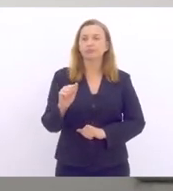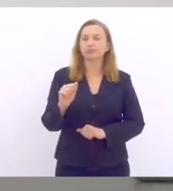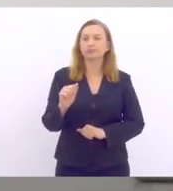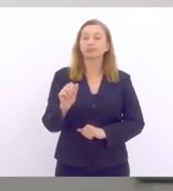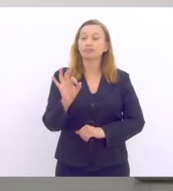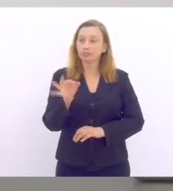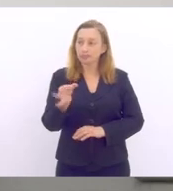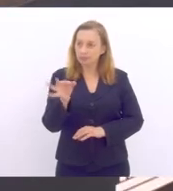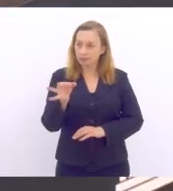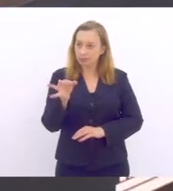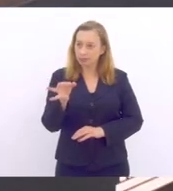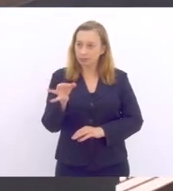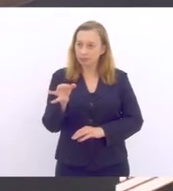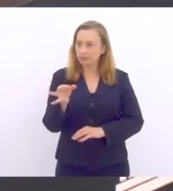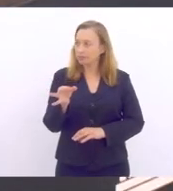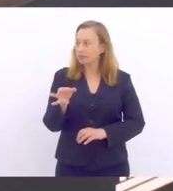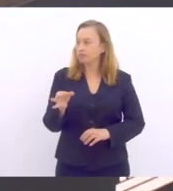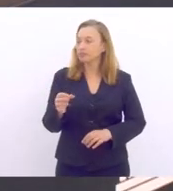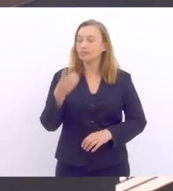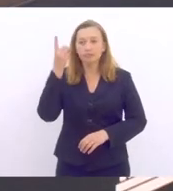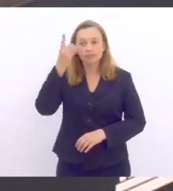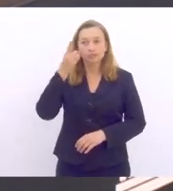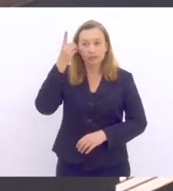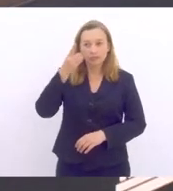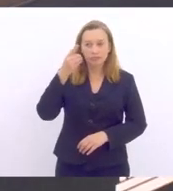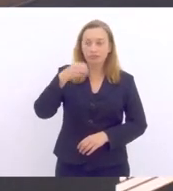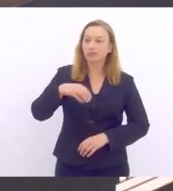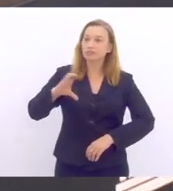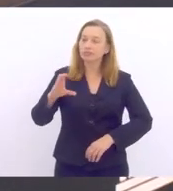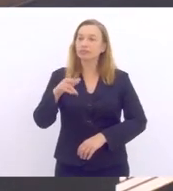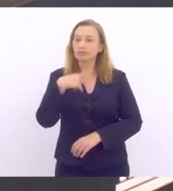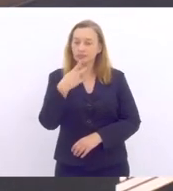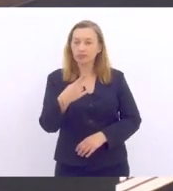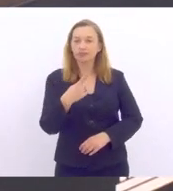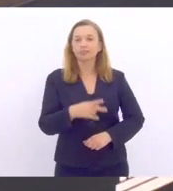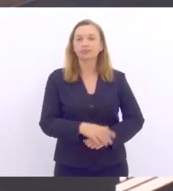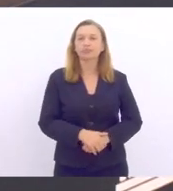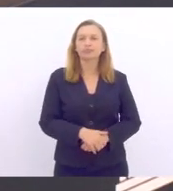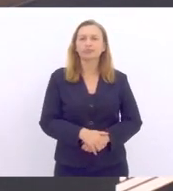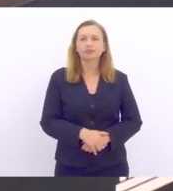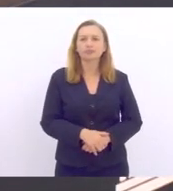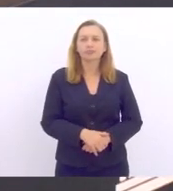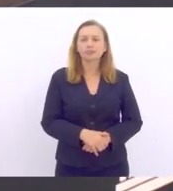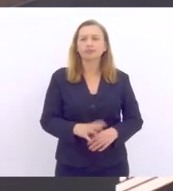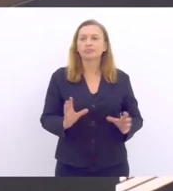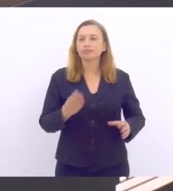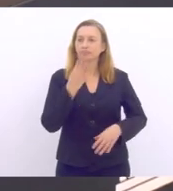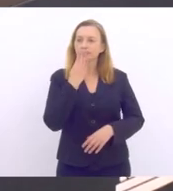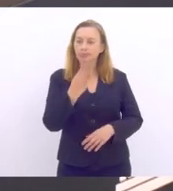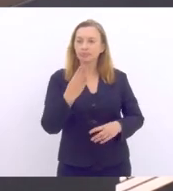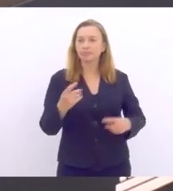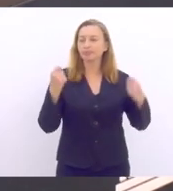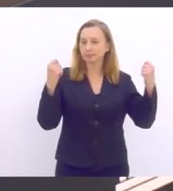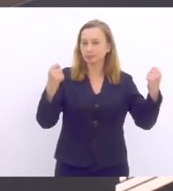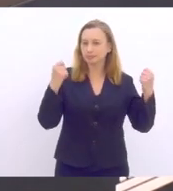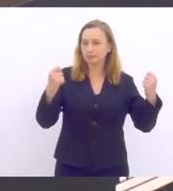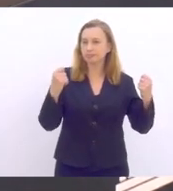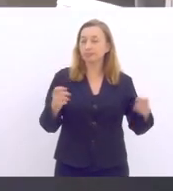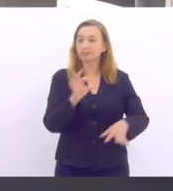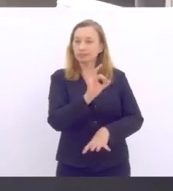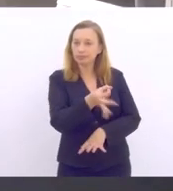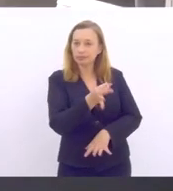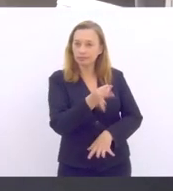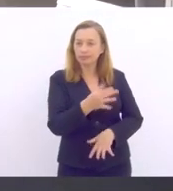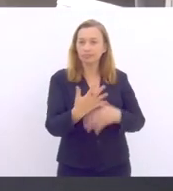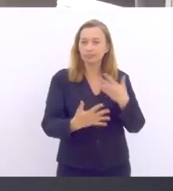fato, as torcidas... Não, acho que Vossa Excelência, deputado Carlos Mink, que citou isso. São as torcidas organizadas que fazem, de fato, a festa.